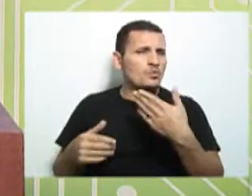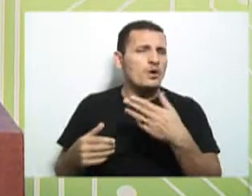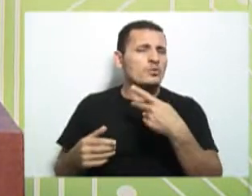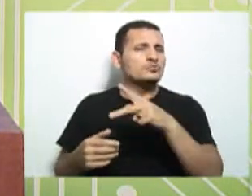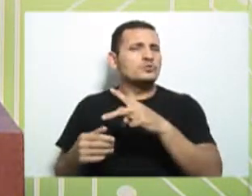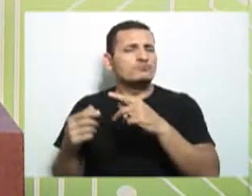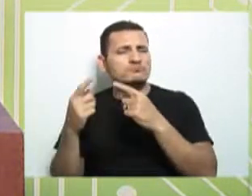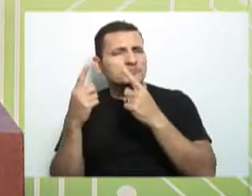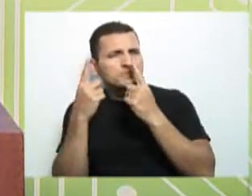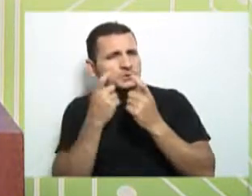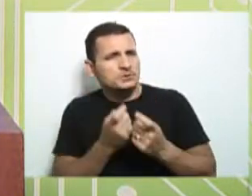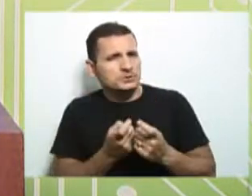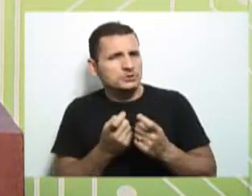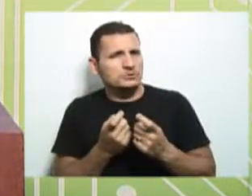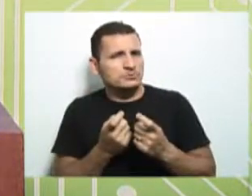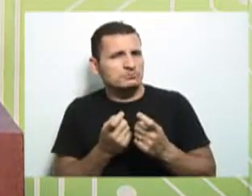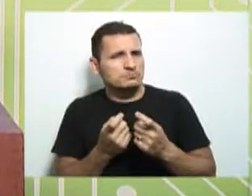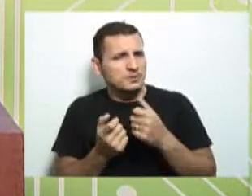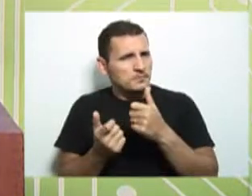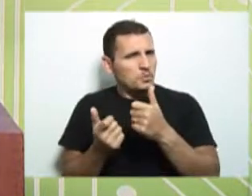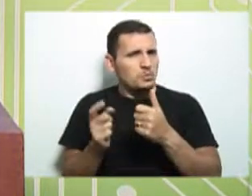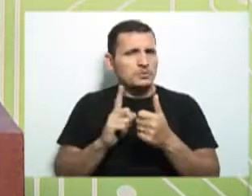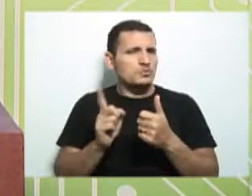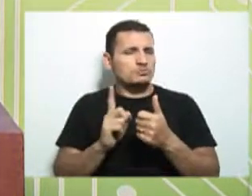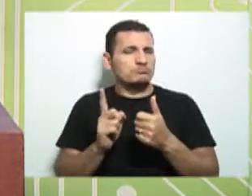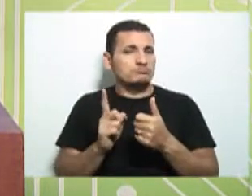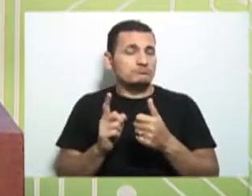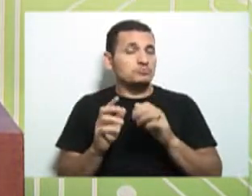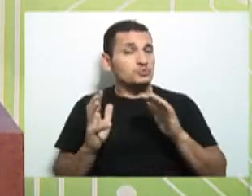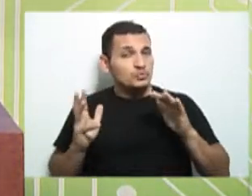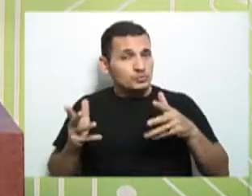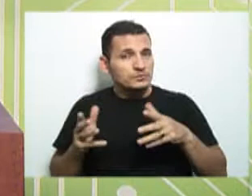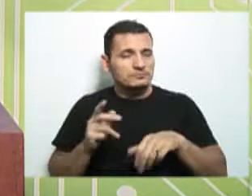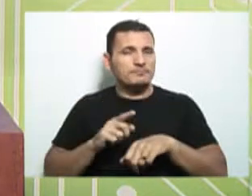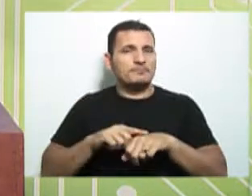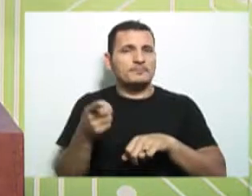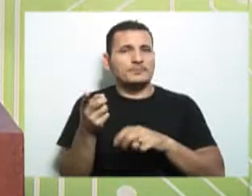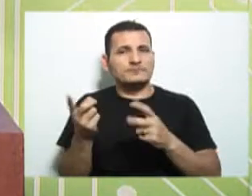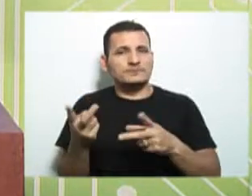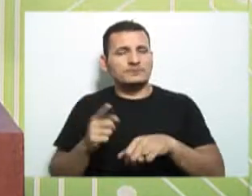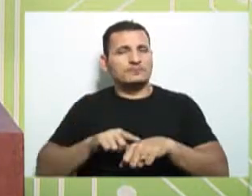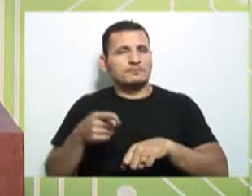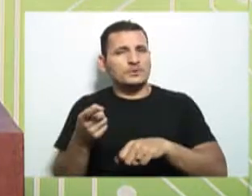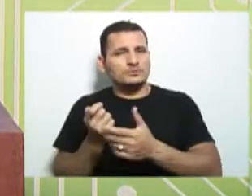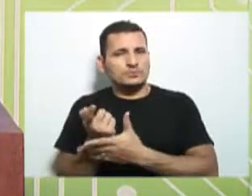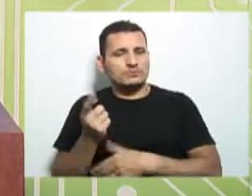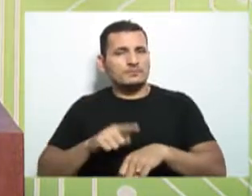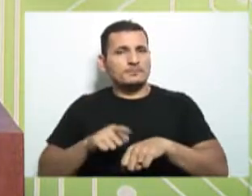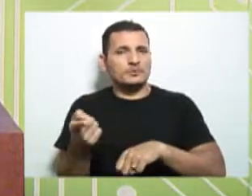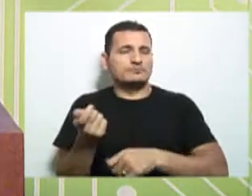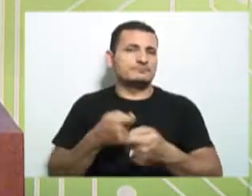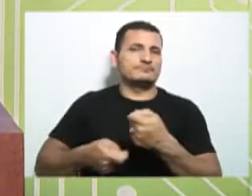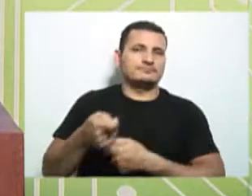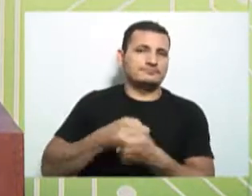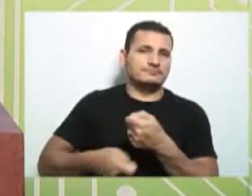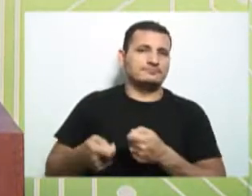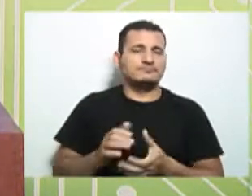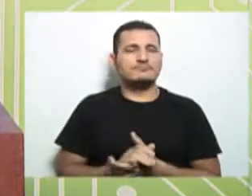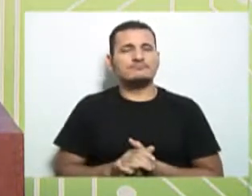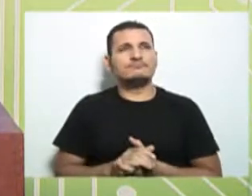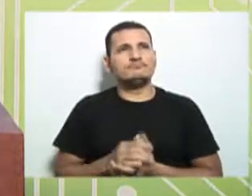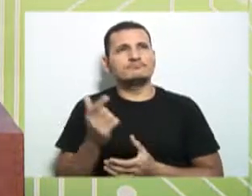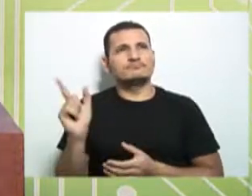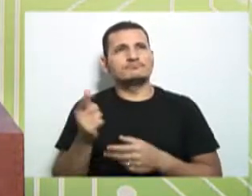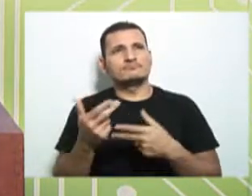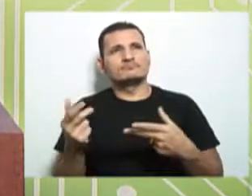se superou a expectativa. Tudo isso é o pós-venda, pós-compra, pós-negociação. Outra coisa importante na